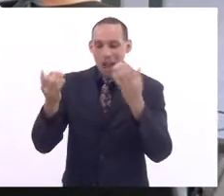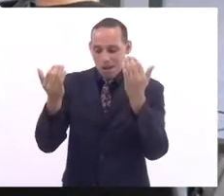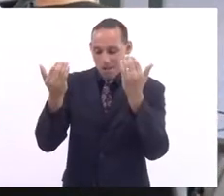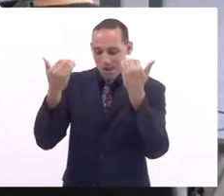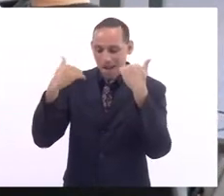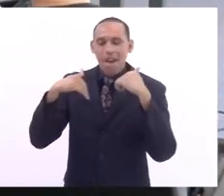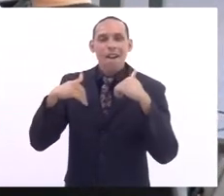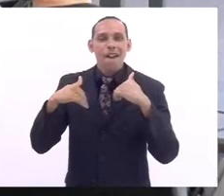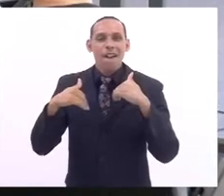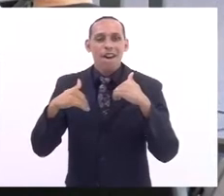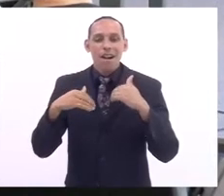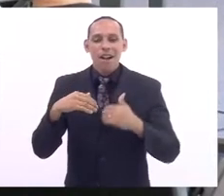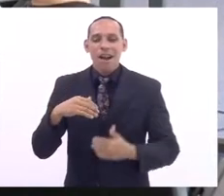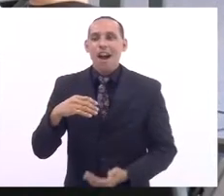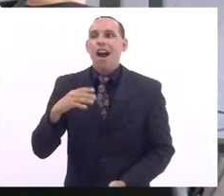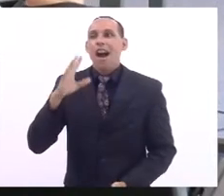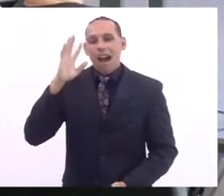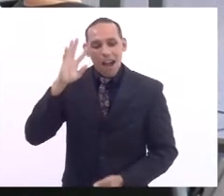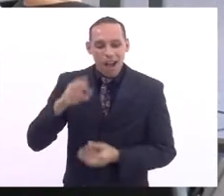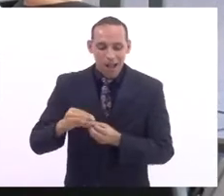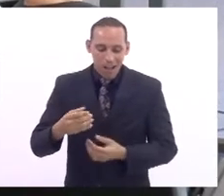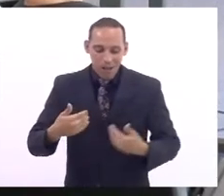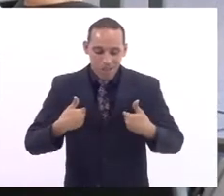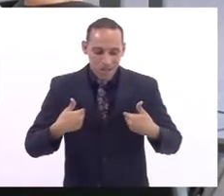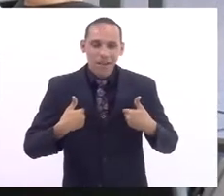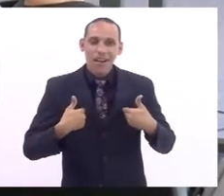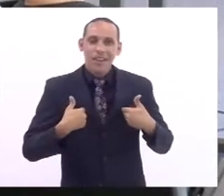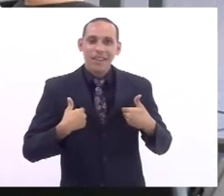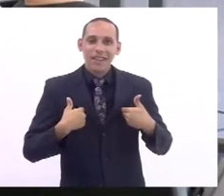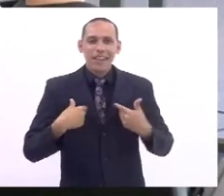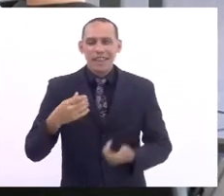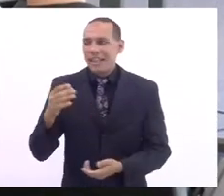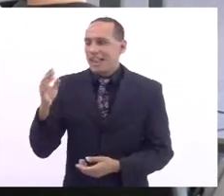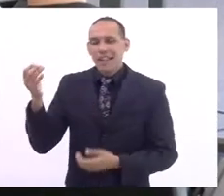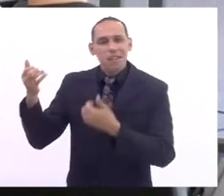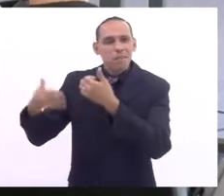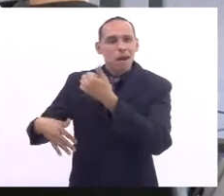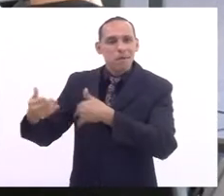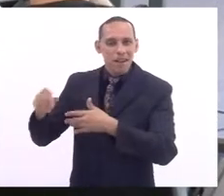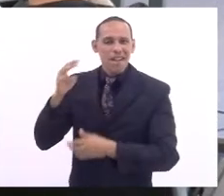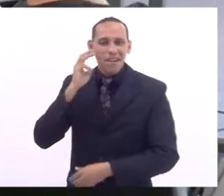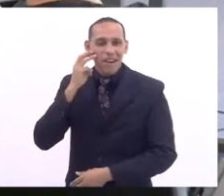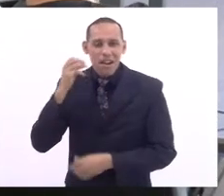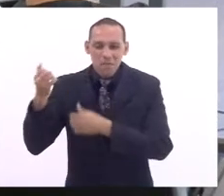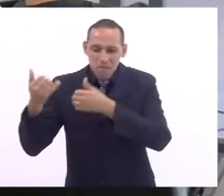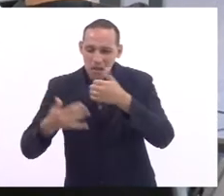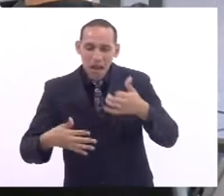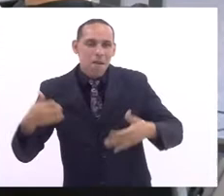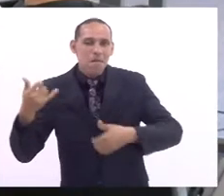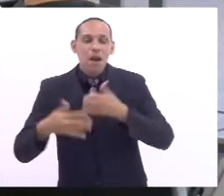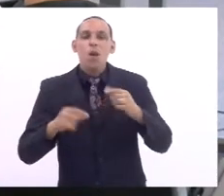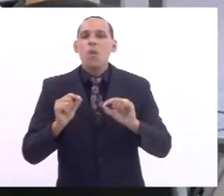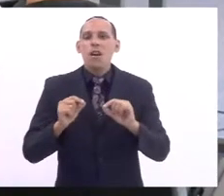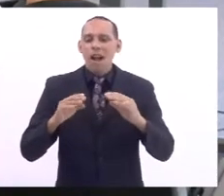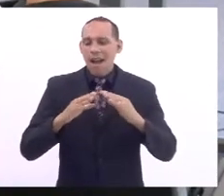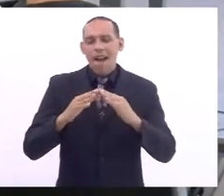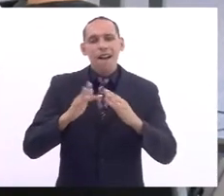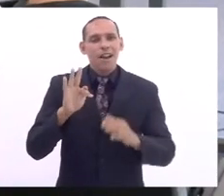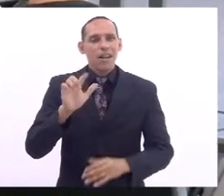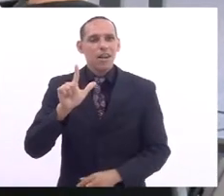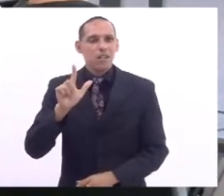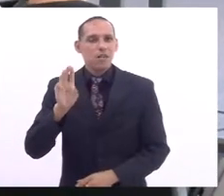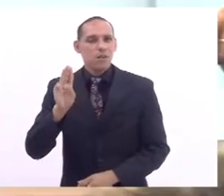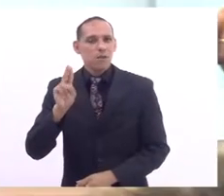gente se encontra e ouvindo waldeck falar né da centralidade que a casa o Fluminense é toma e tem no debate